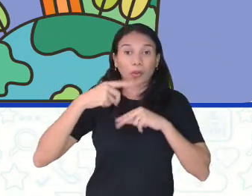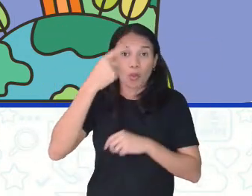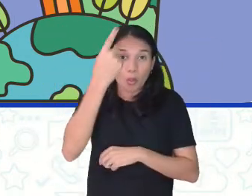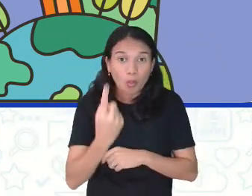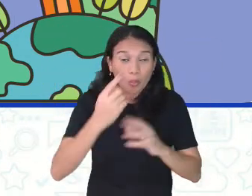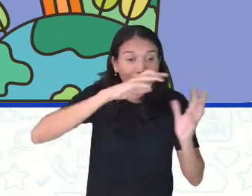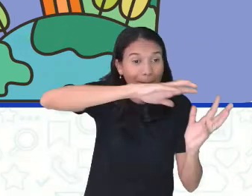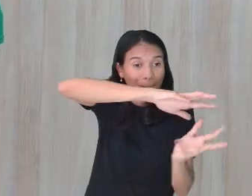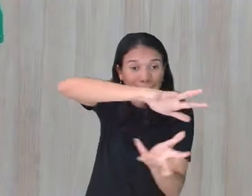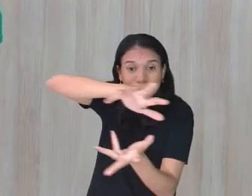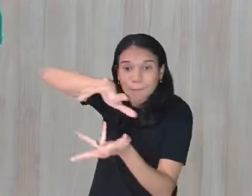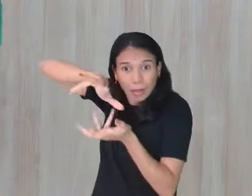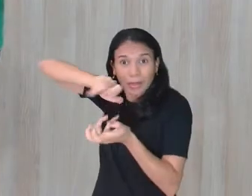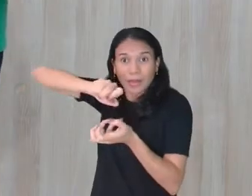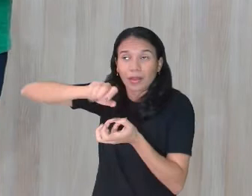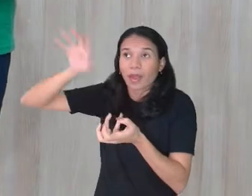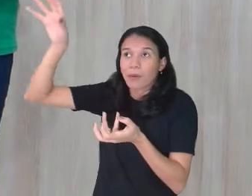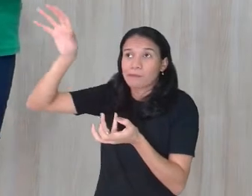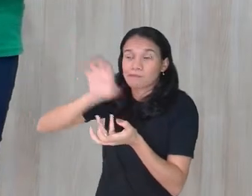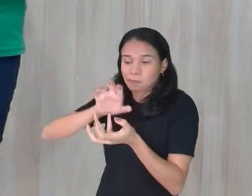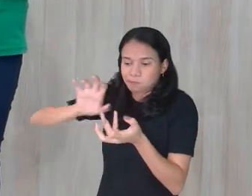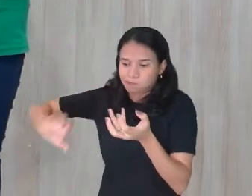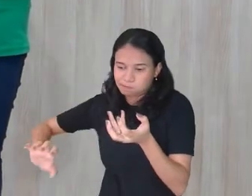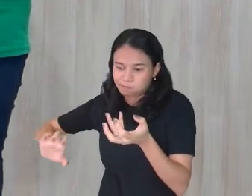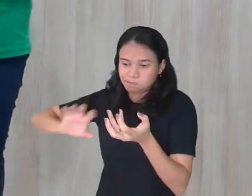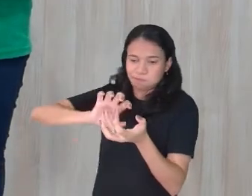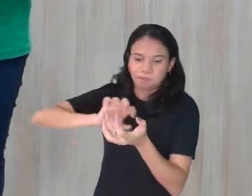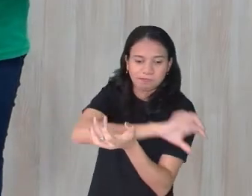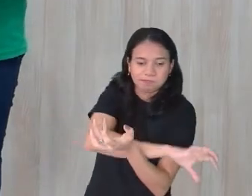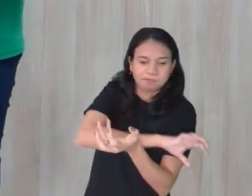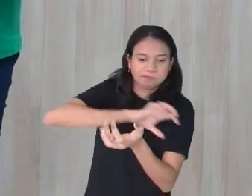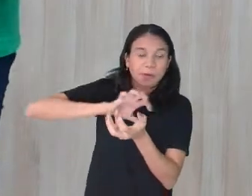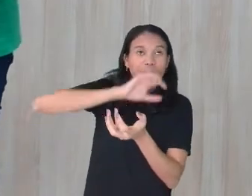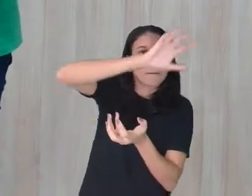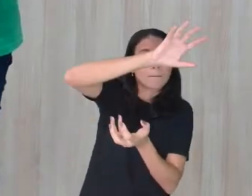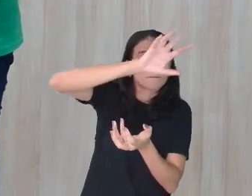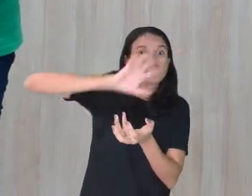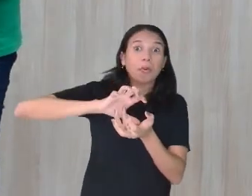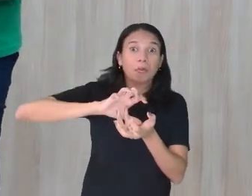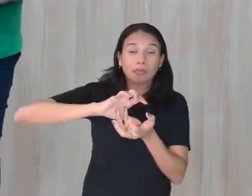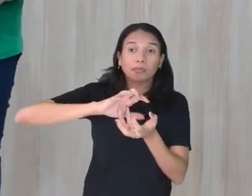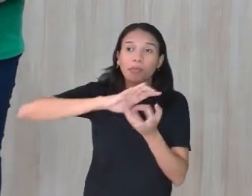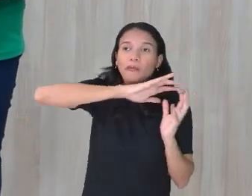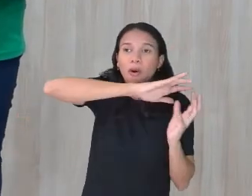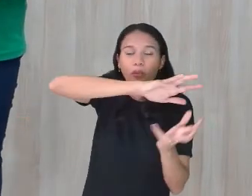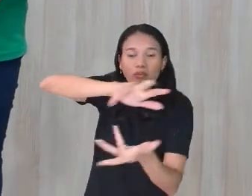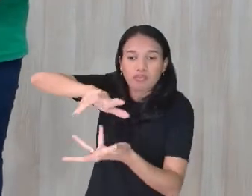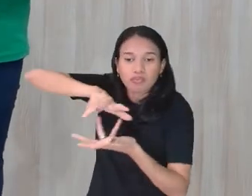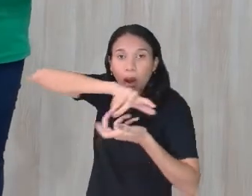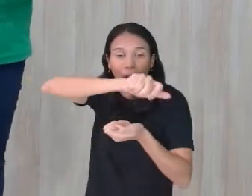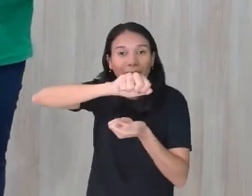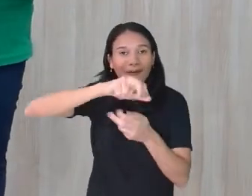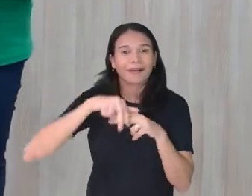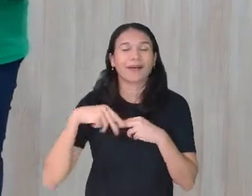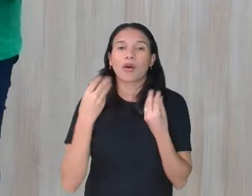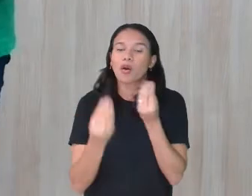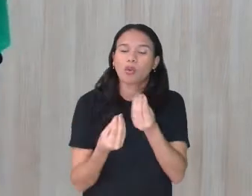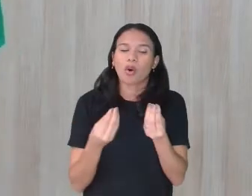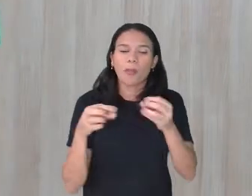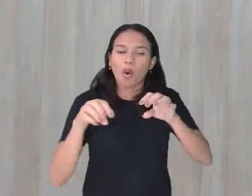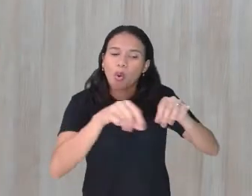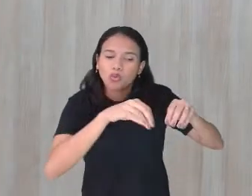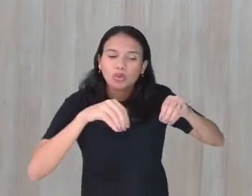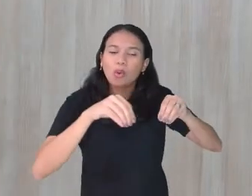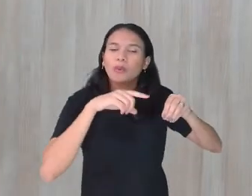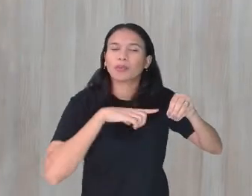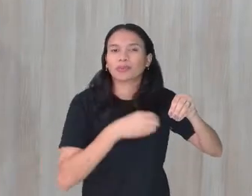né? Ele tem esse formato, mas em volta dele a gente vai ver outras esferas. A questão do solo, que envolve